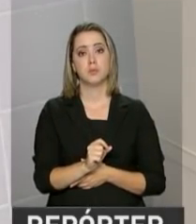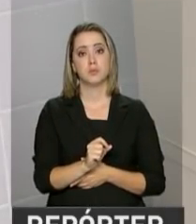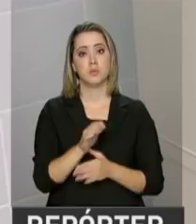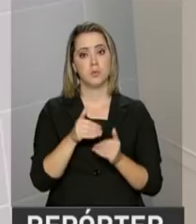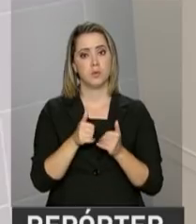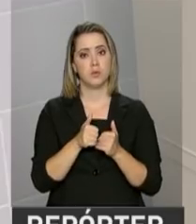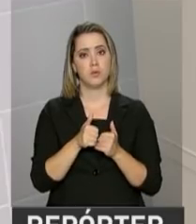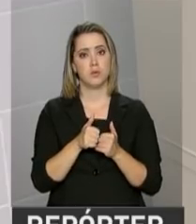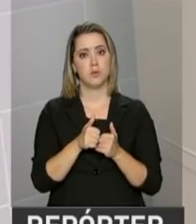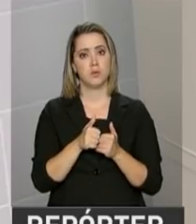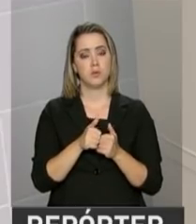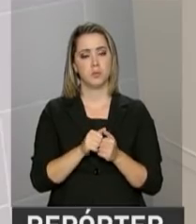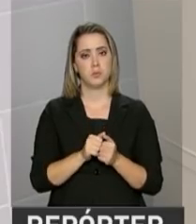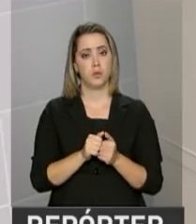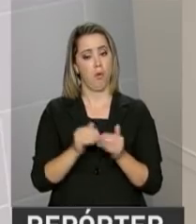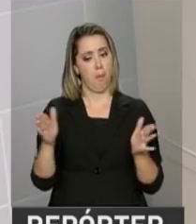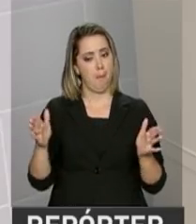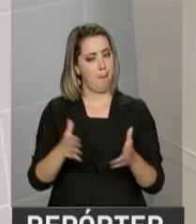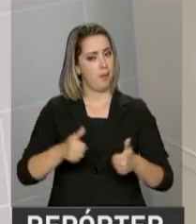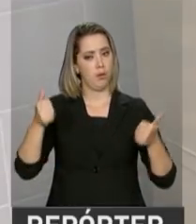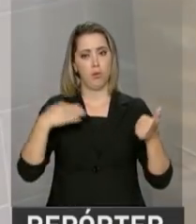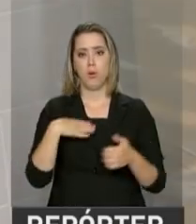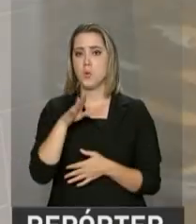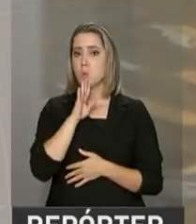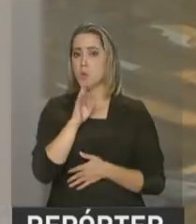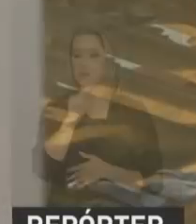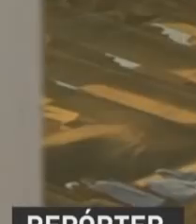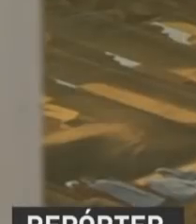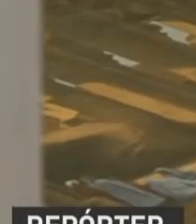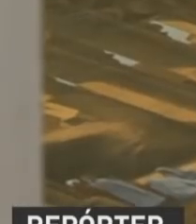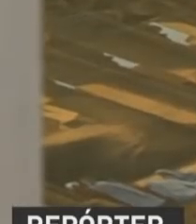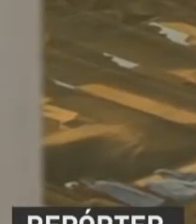ampliar meus conhecimentos né